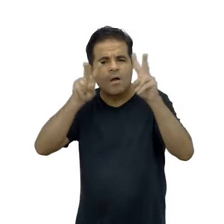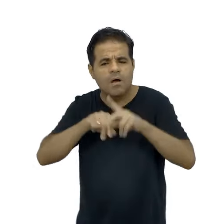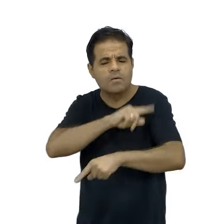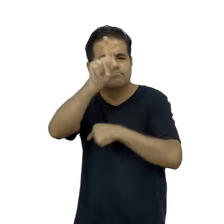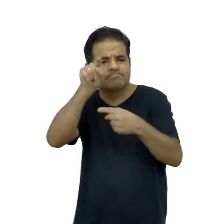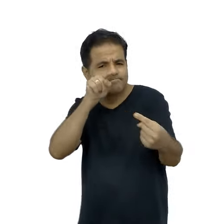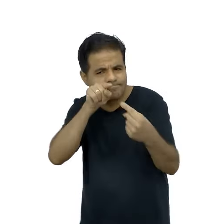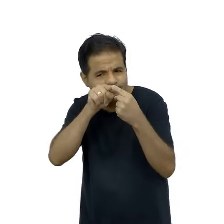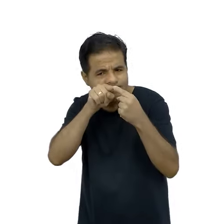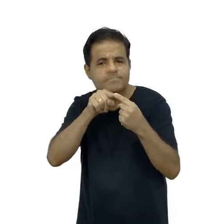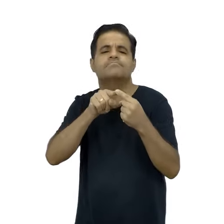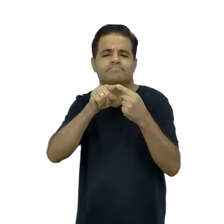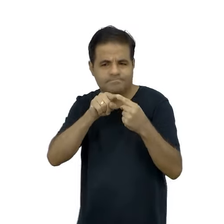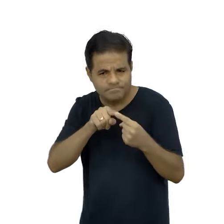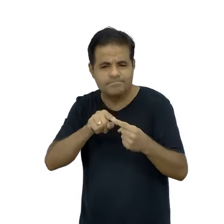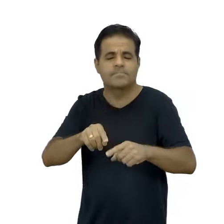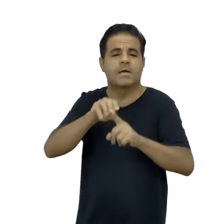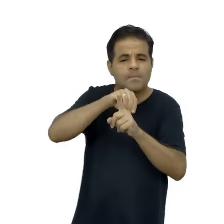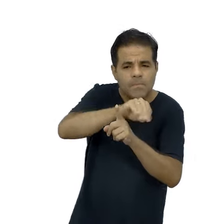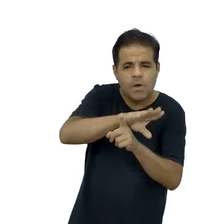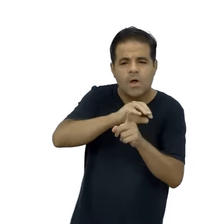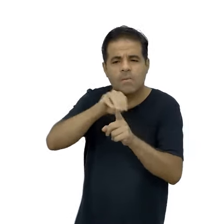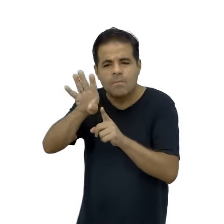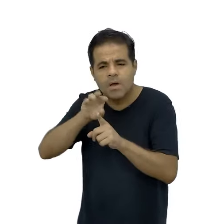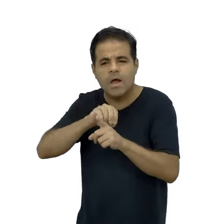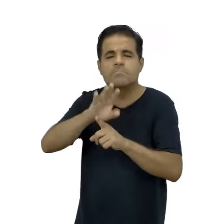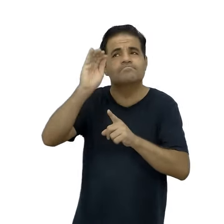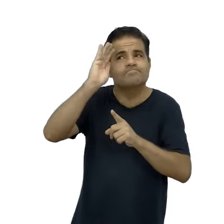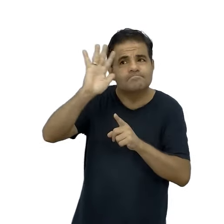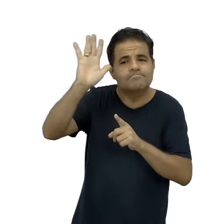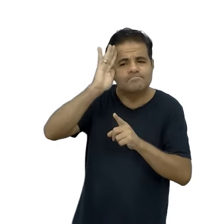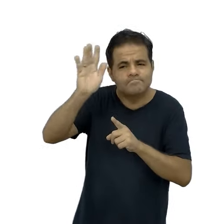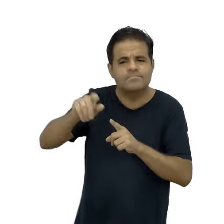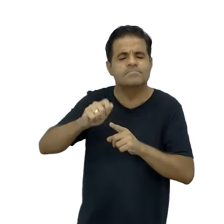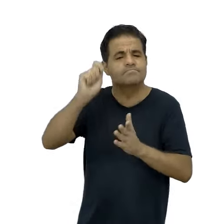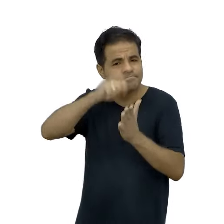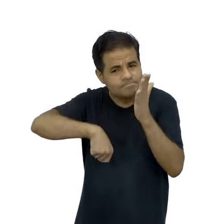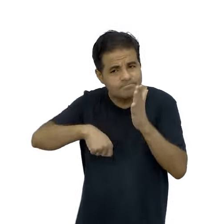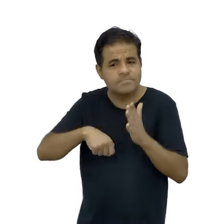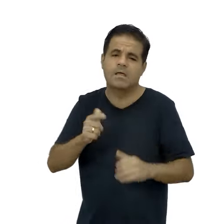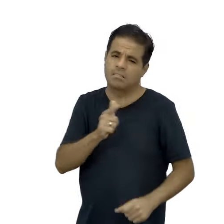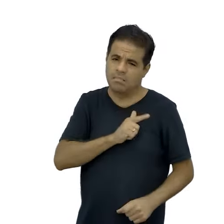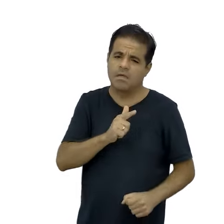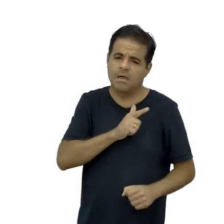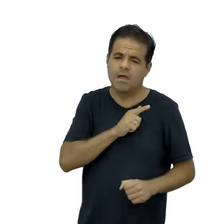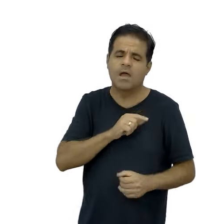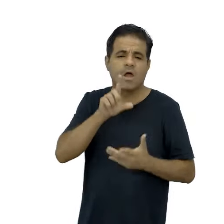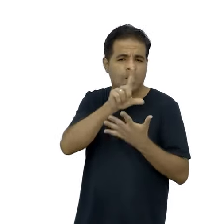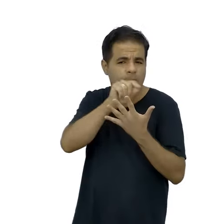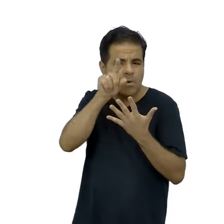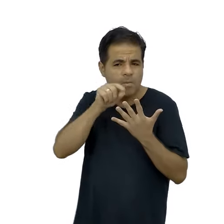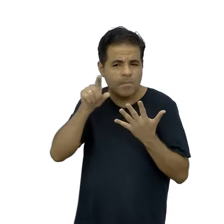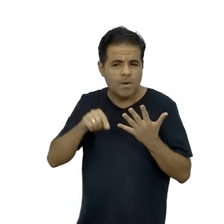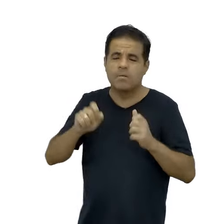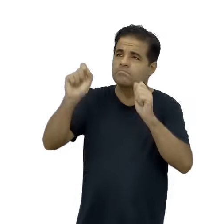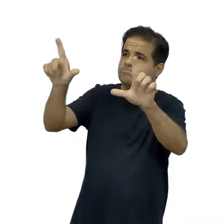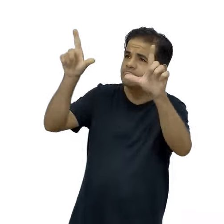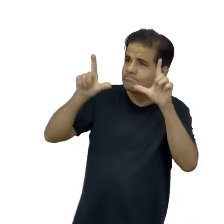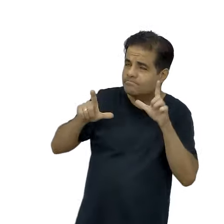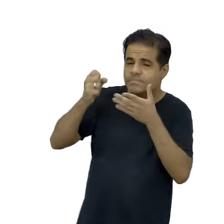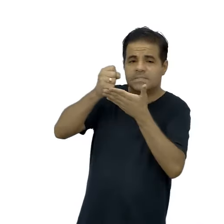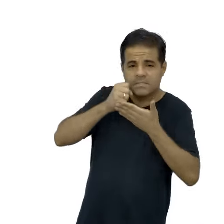função, né, ele passa a mediar essa situação. Os registros, né, das resoluções na lousa, a importância de trazer